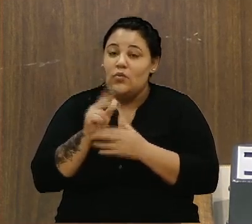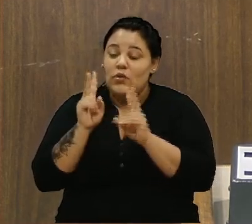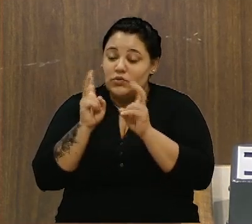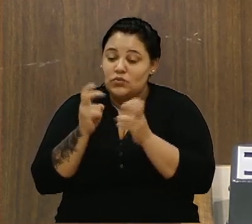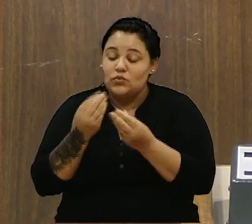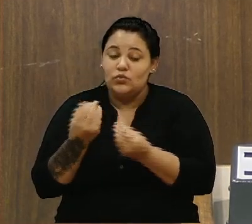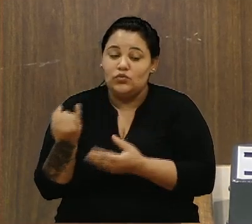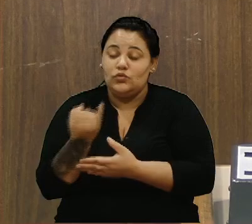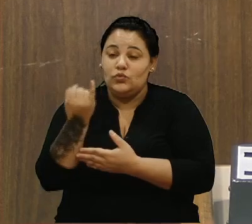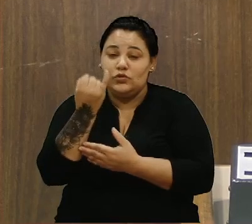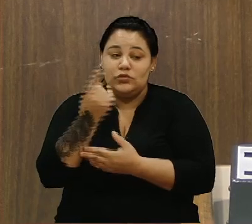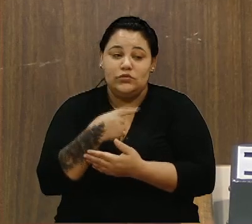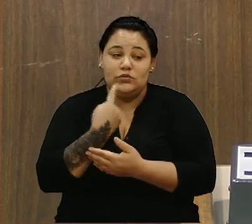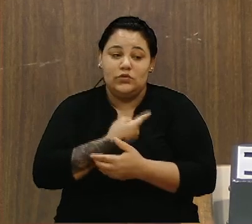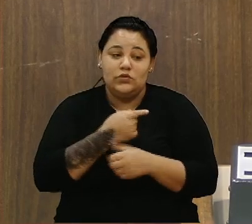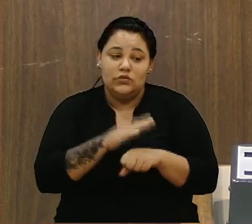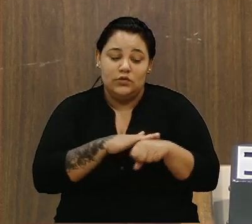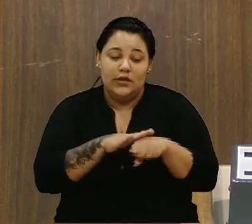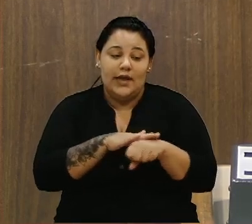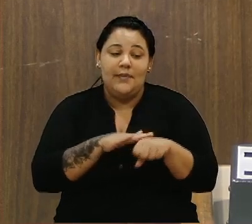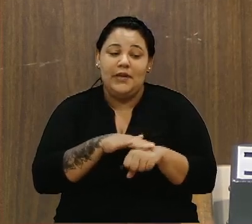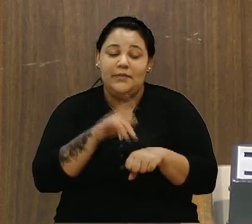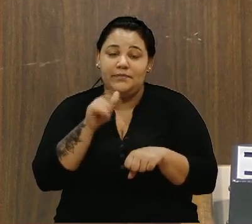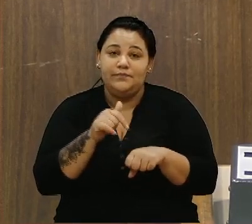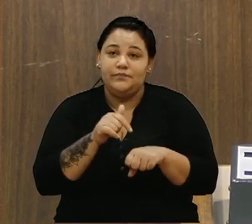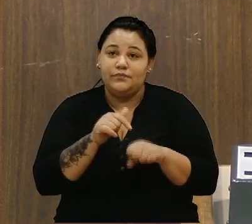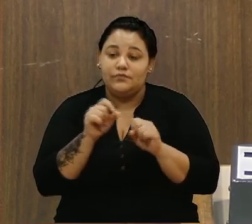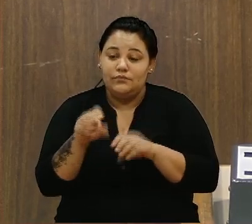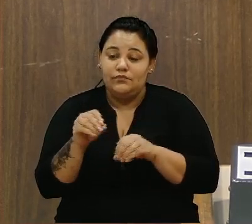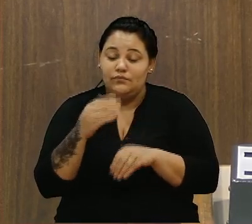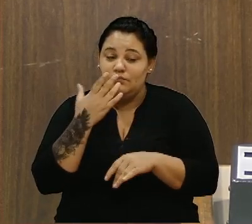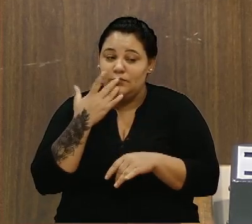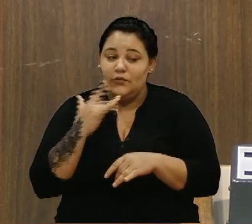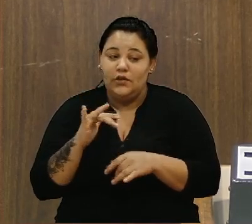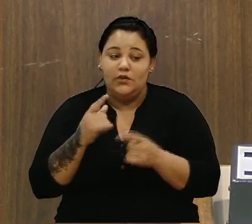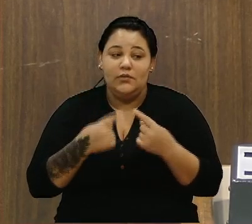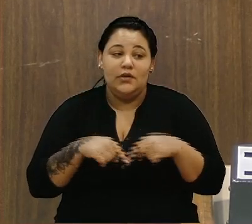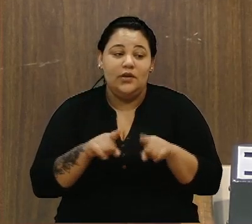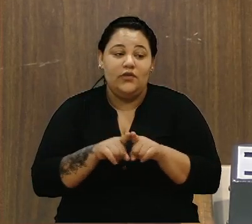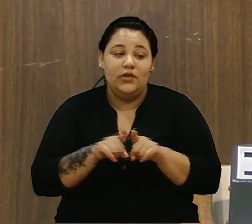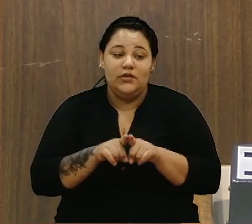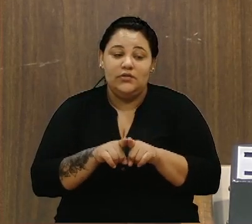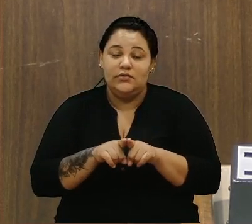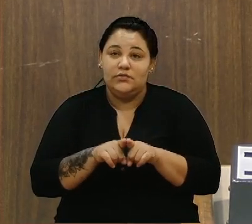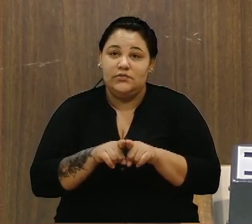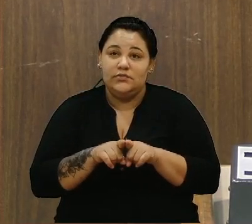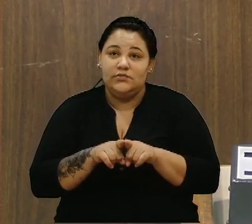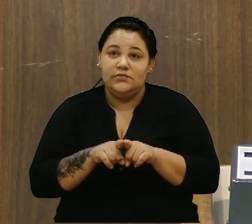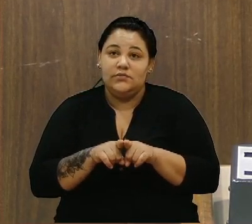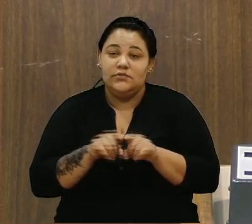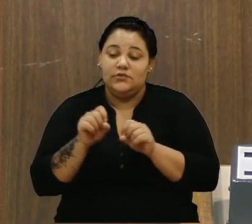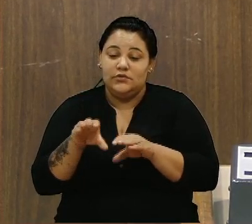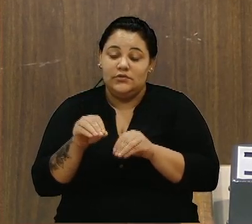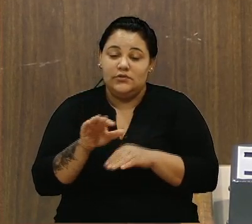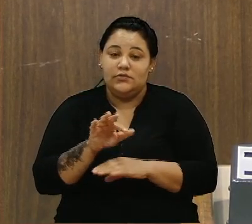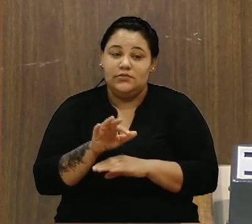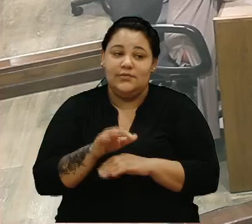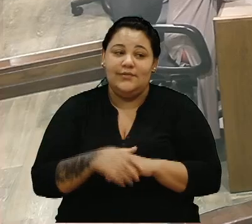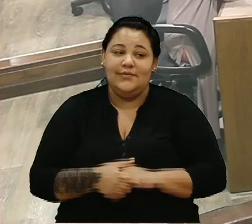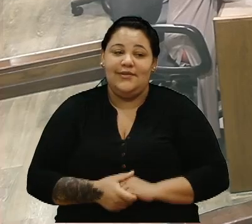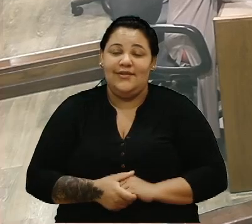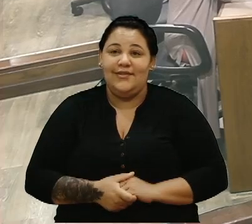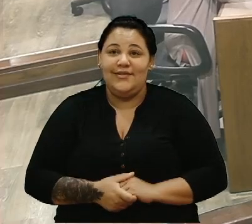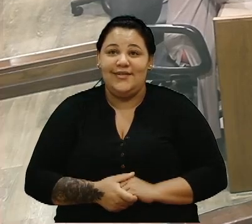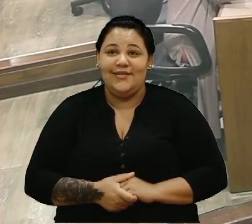às vezes a gente fala só da educação infantil, mas esse problema está acontecendo na educação fundamental também. Obrigado, vereador. Obrigada.